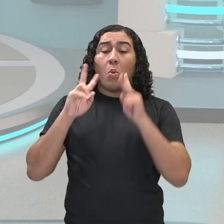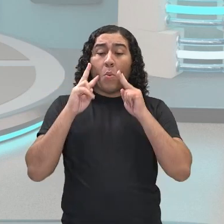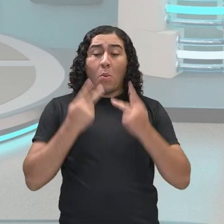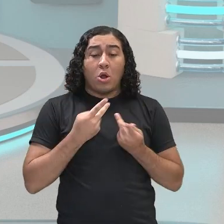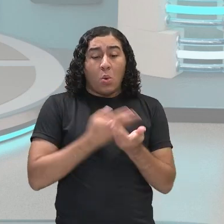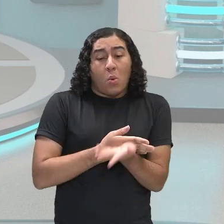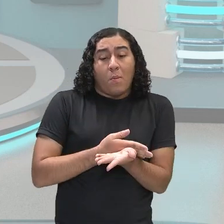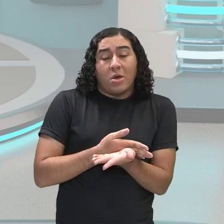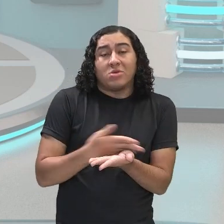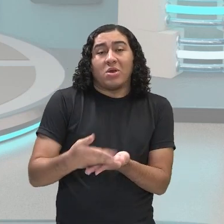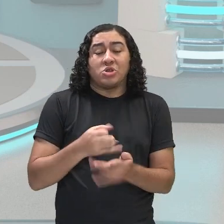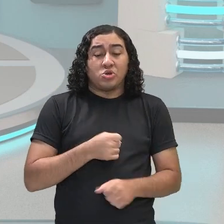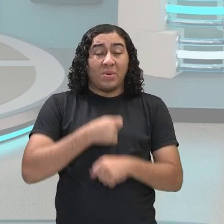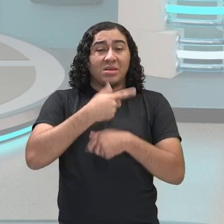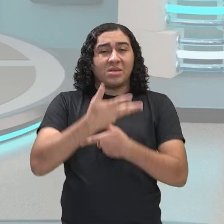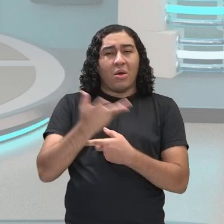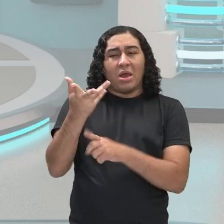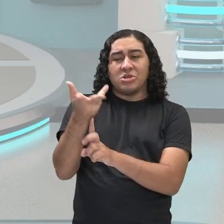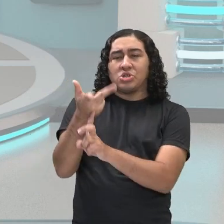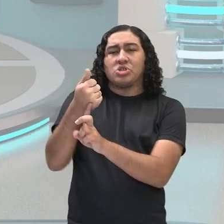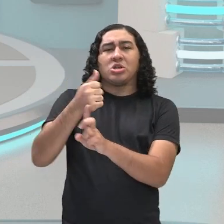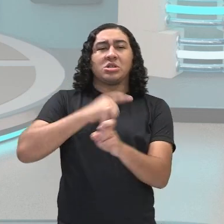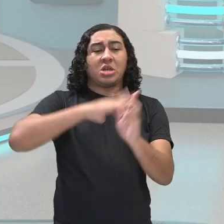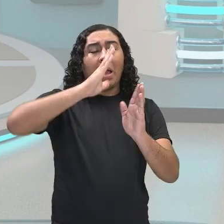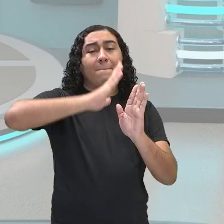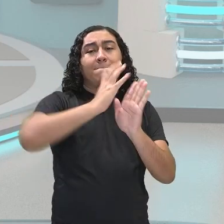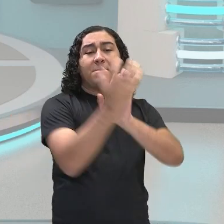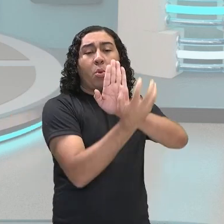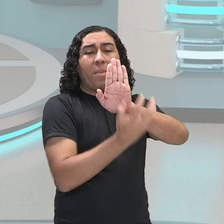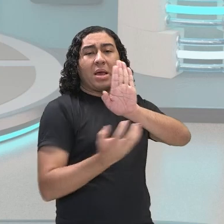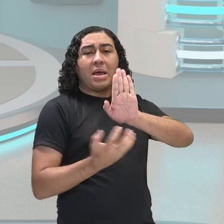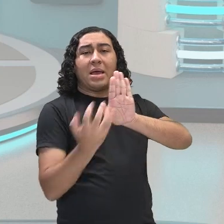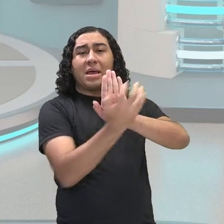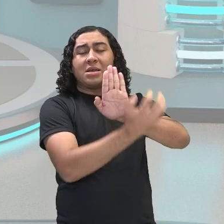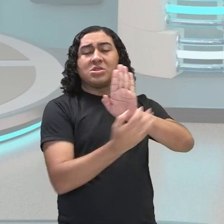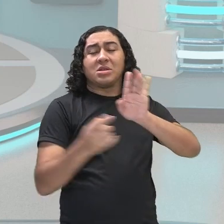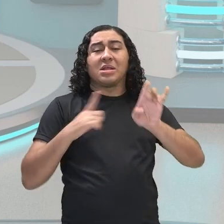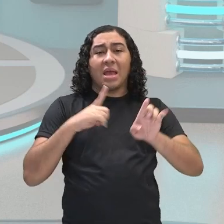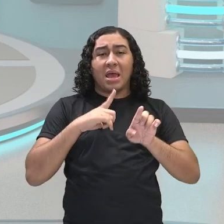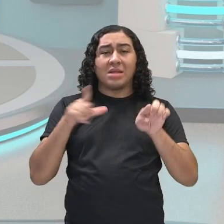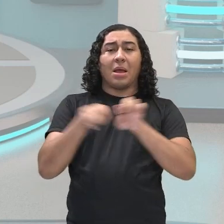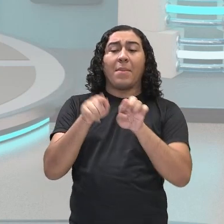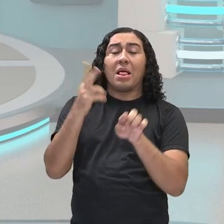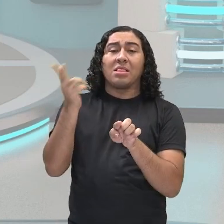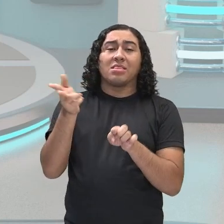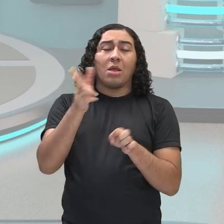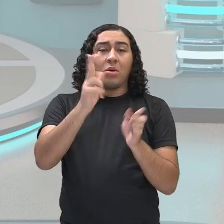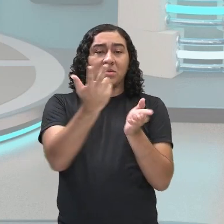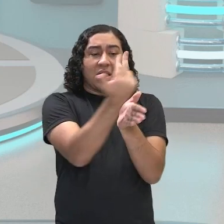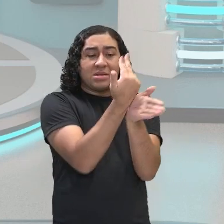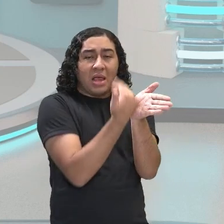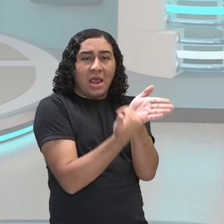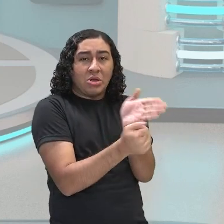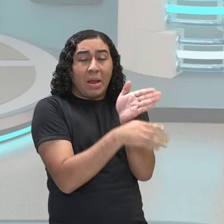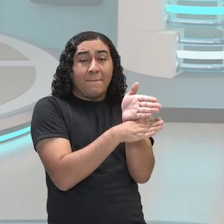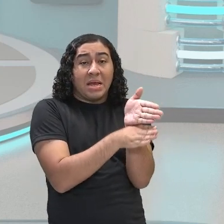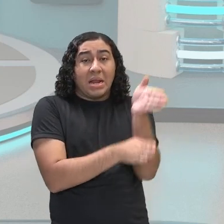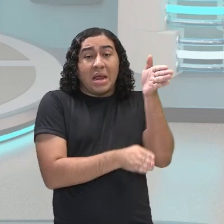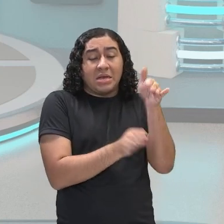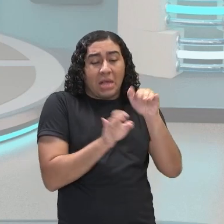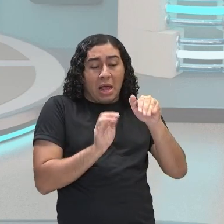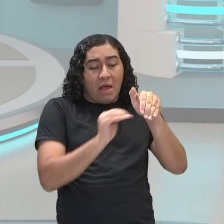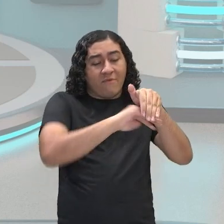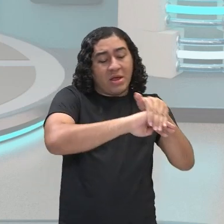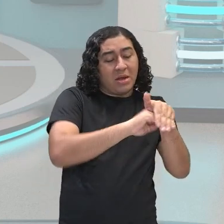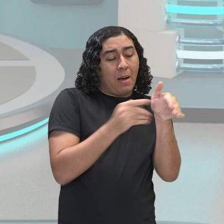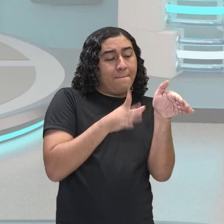expressar artisticamente ali, naquelas pinturas rupestres, pintando, fazendo aqueles desenhos nas paredes das cavernas, e ele foi aprimorando